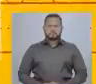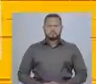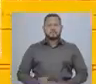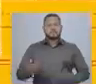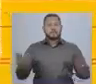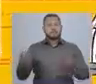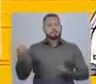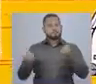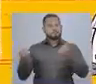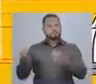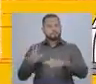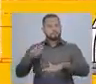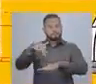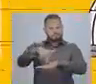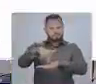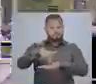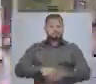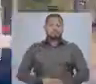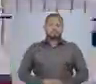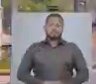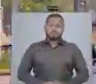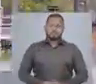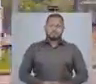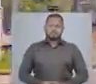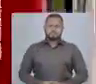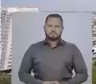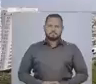Agora, é com o Homem da Kombi.